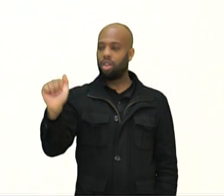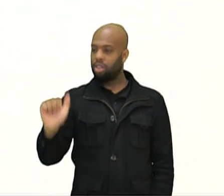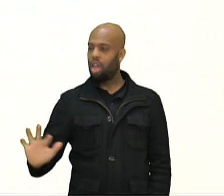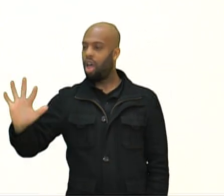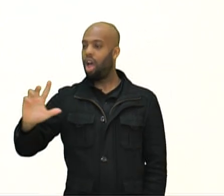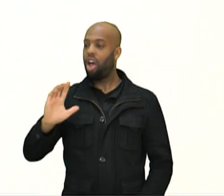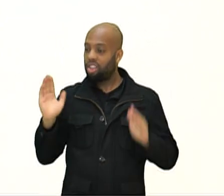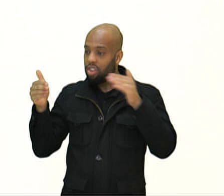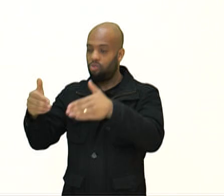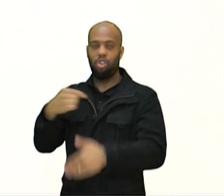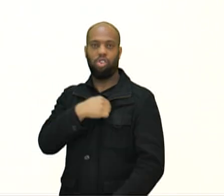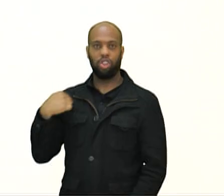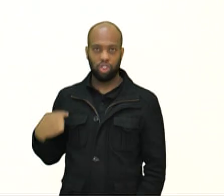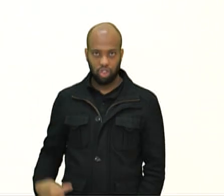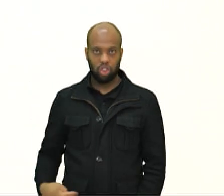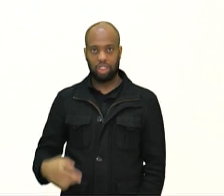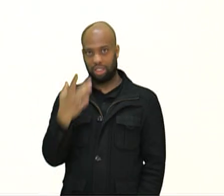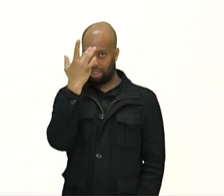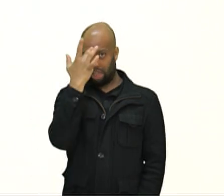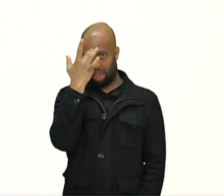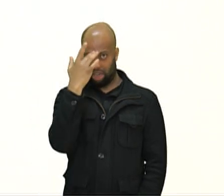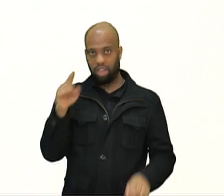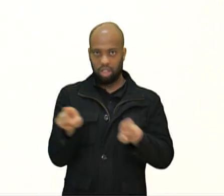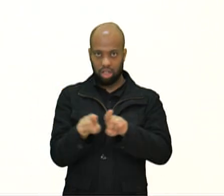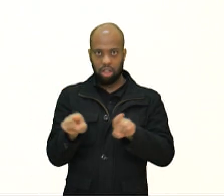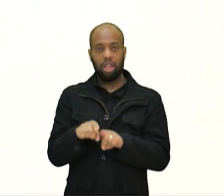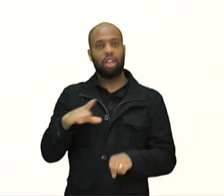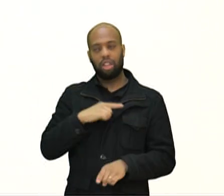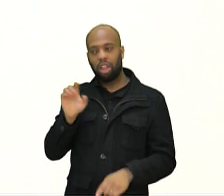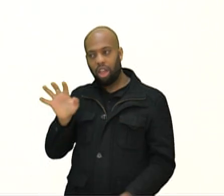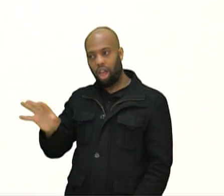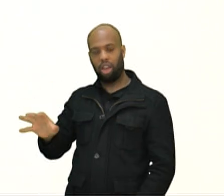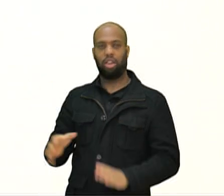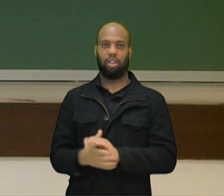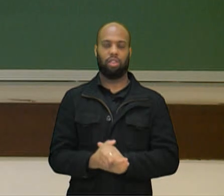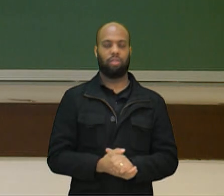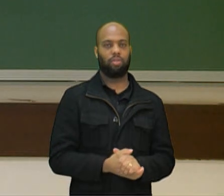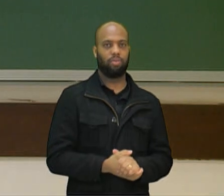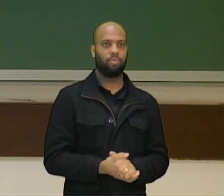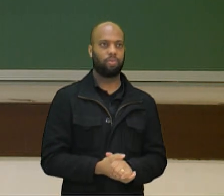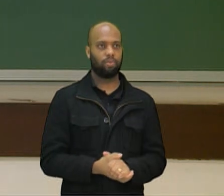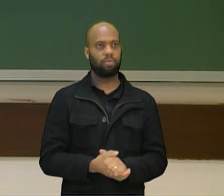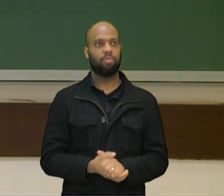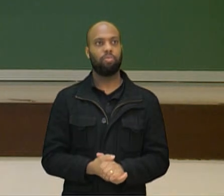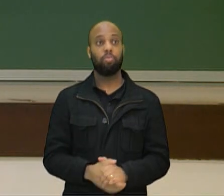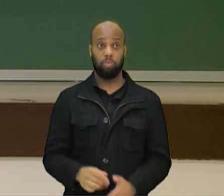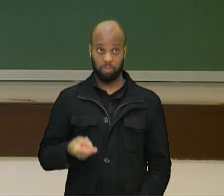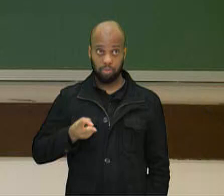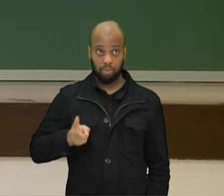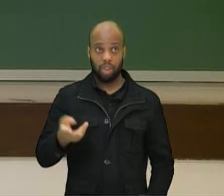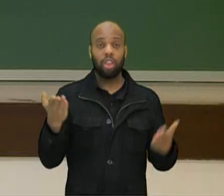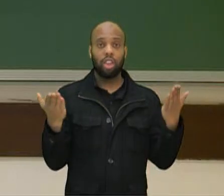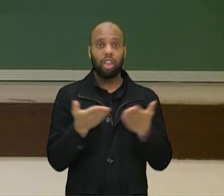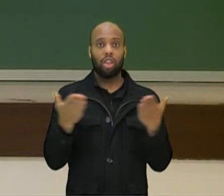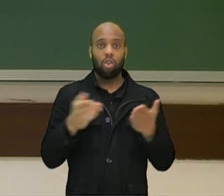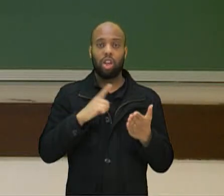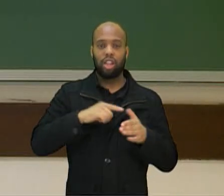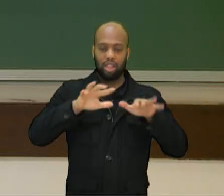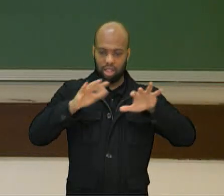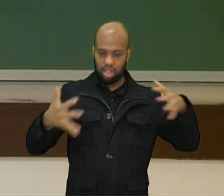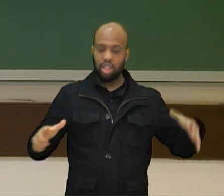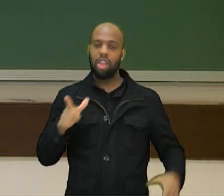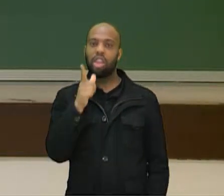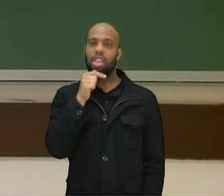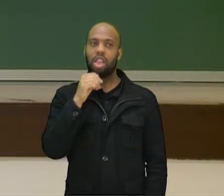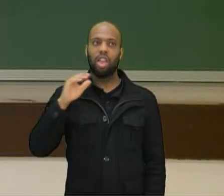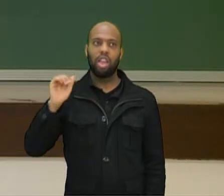ênfase para a China, para a Índia e China, que estão ali localizados. Dando continuidade, vamos falar do Oceano